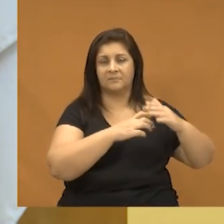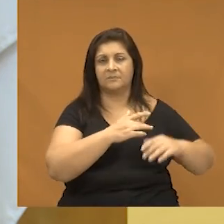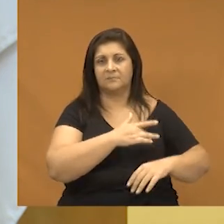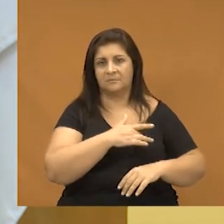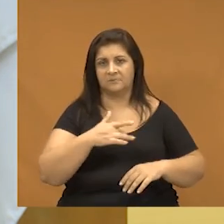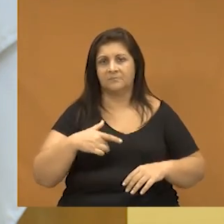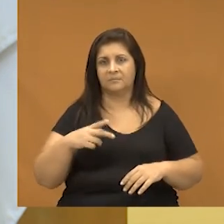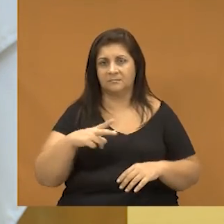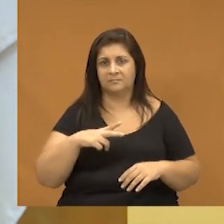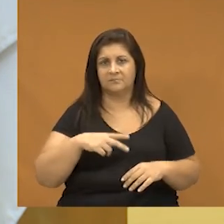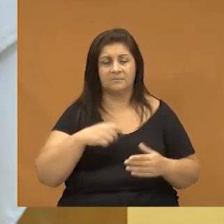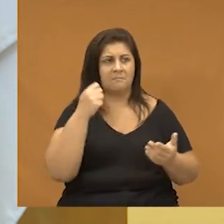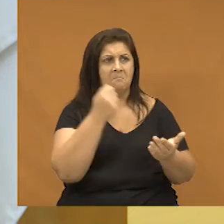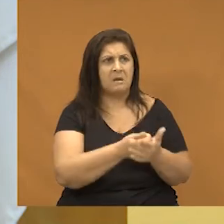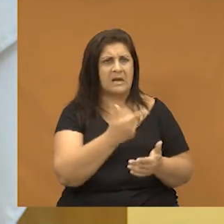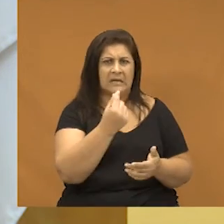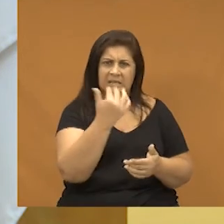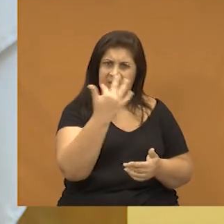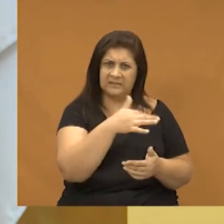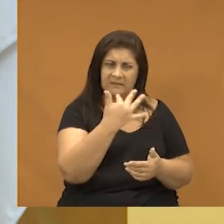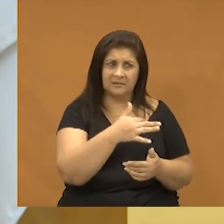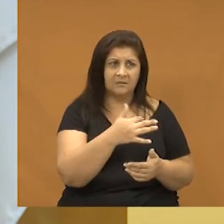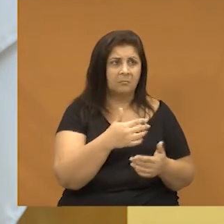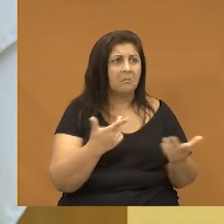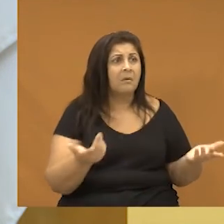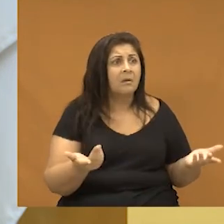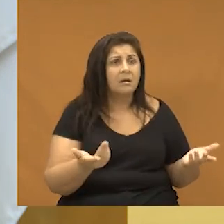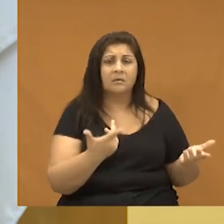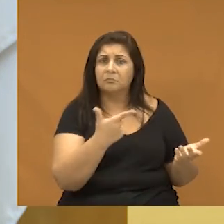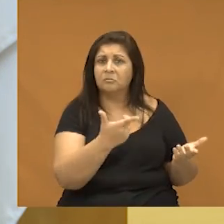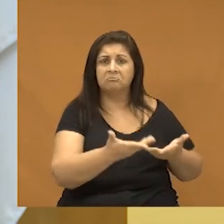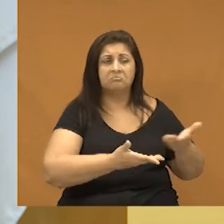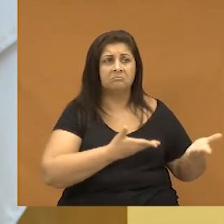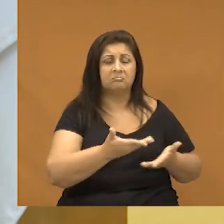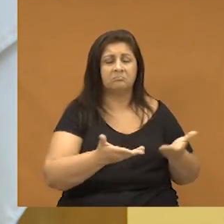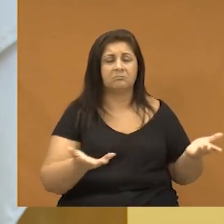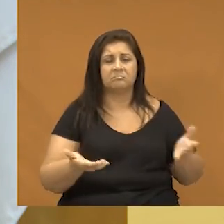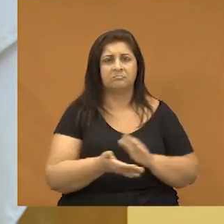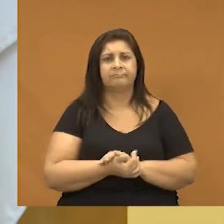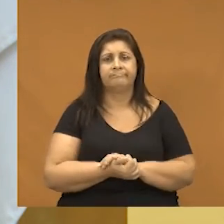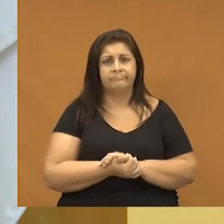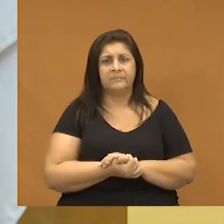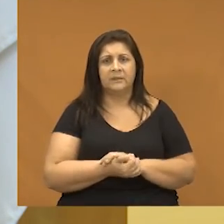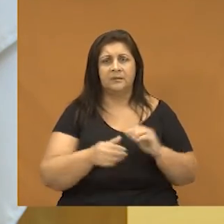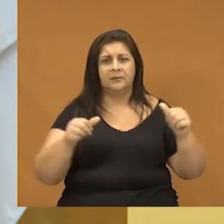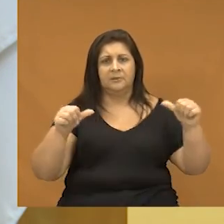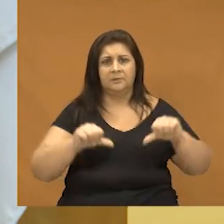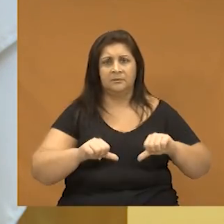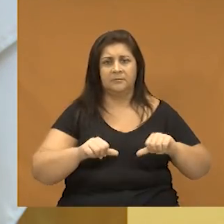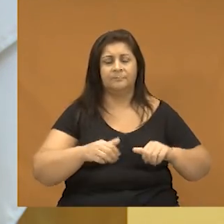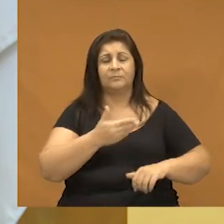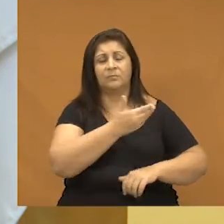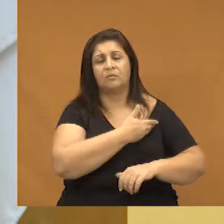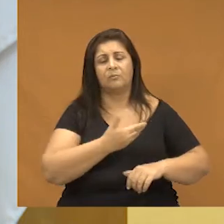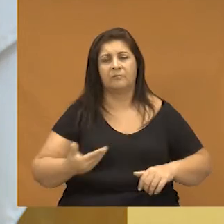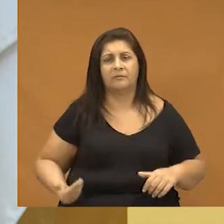um convênio caro, mas em contrapartida você não tem esse atendimento. Então, infelizmente, são os governantes que muitas vezes a